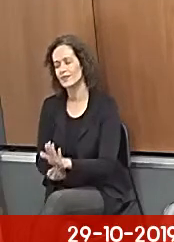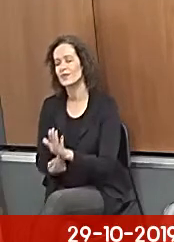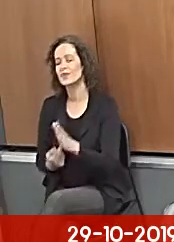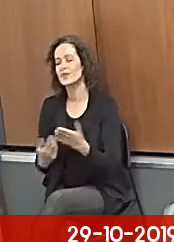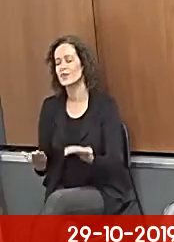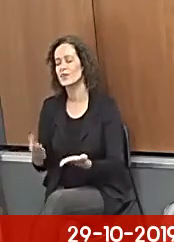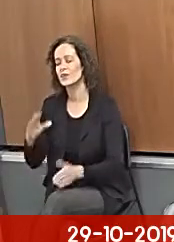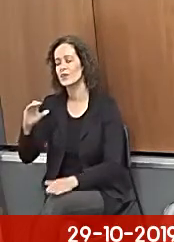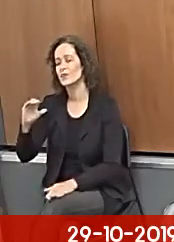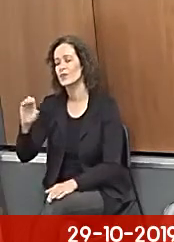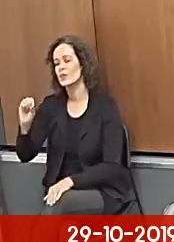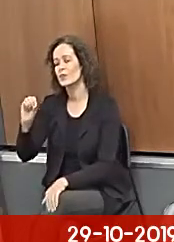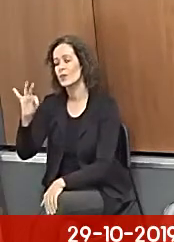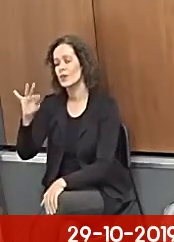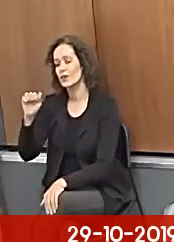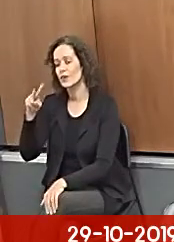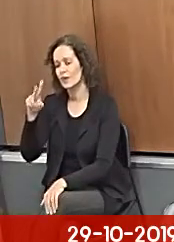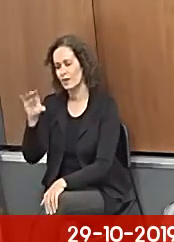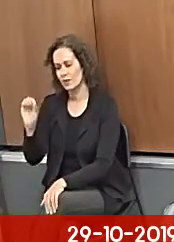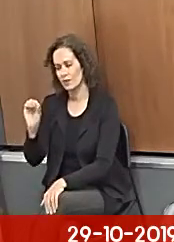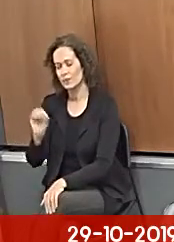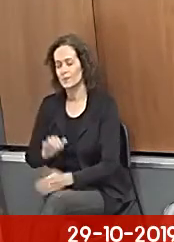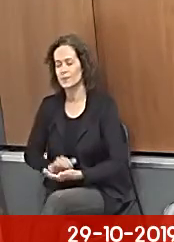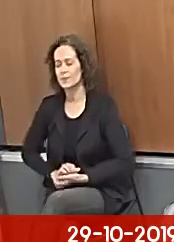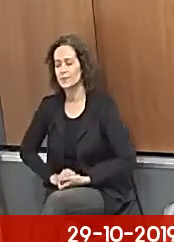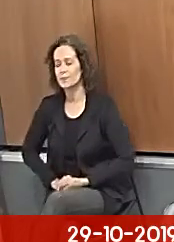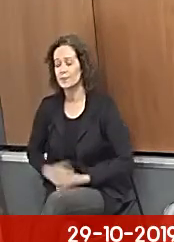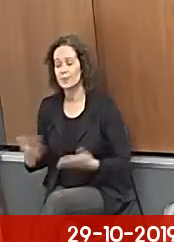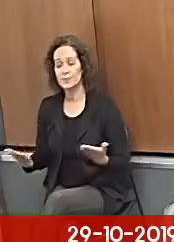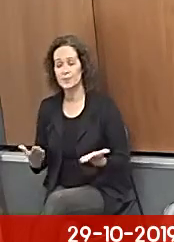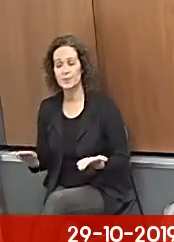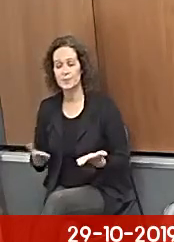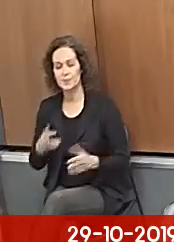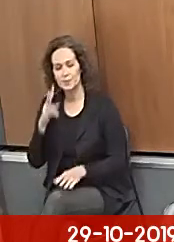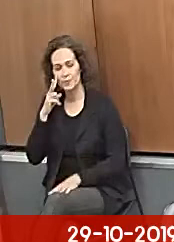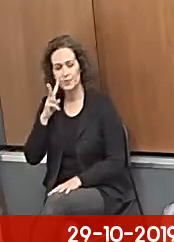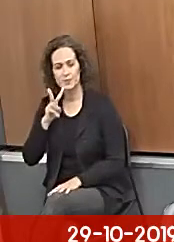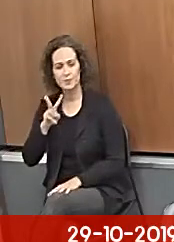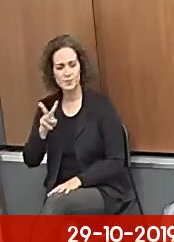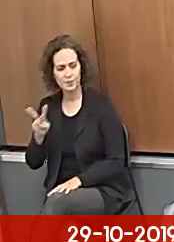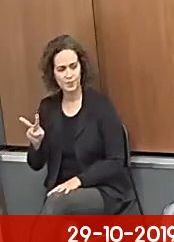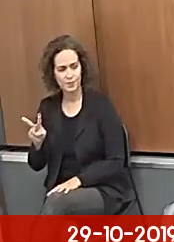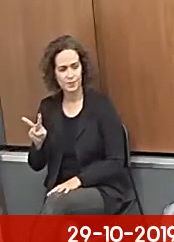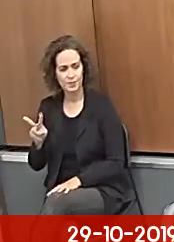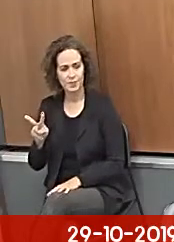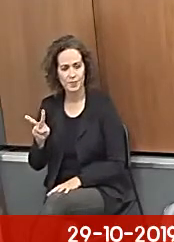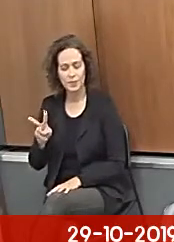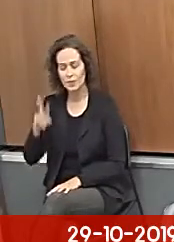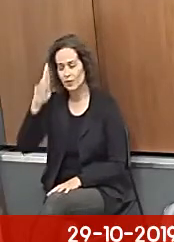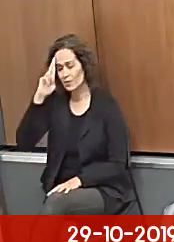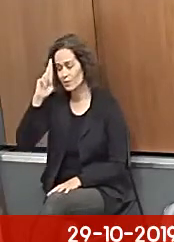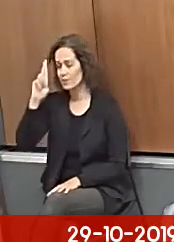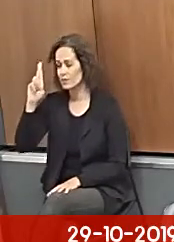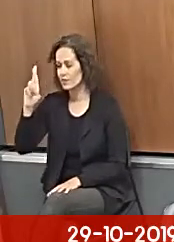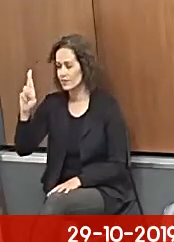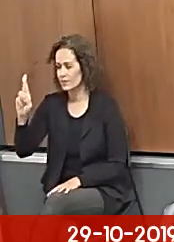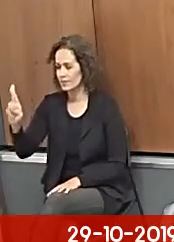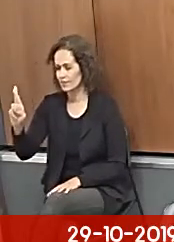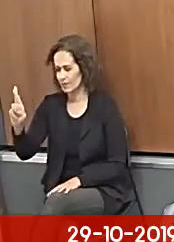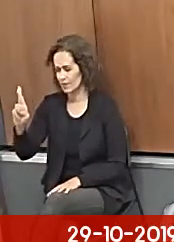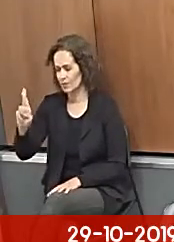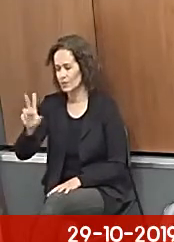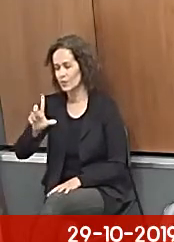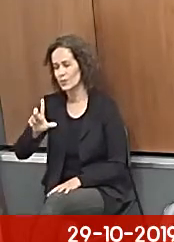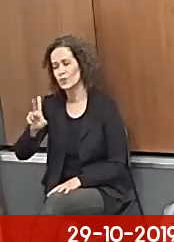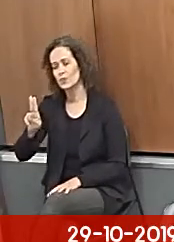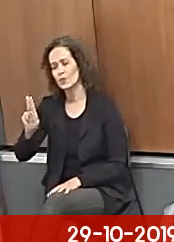o senhor Otávio Oliveira Góes. Vamos ouvir Elber Gurgel Carneiro, diretor da